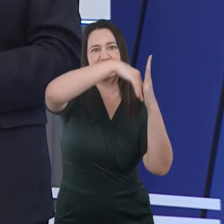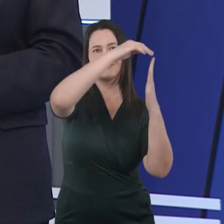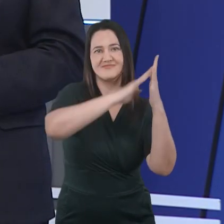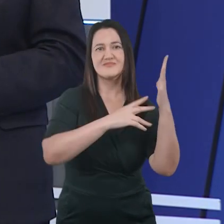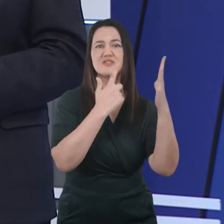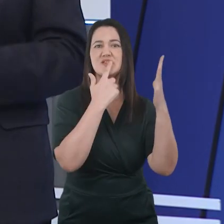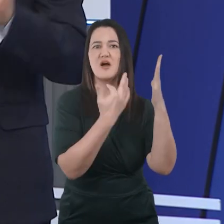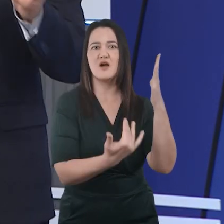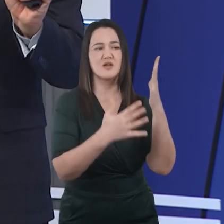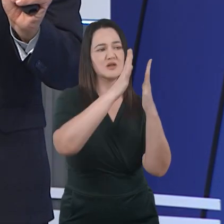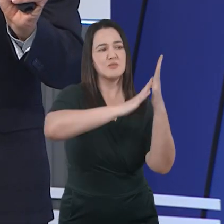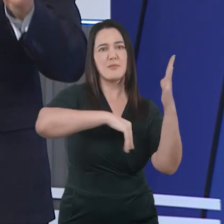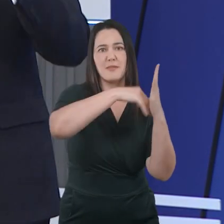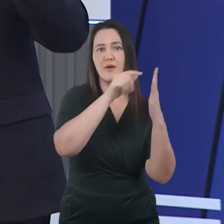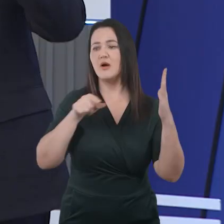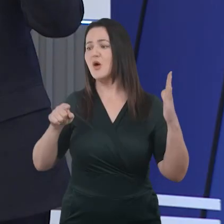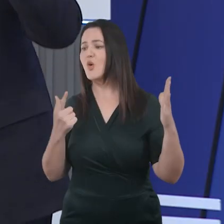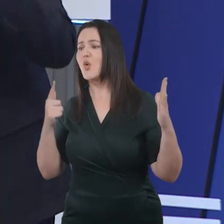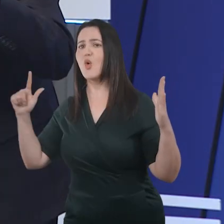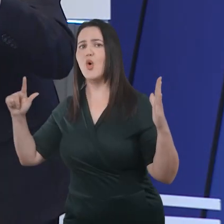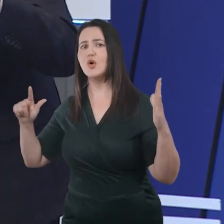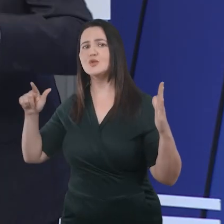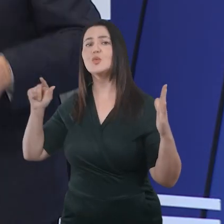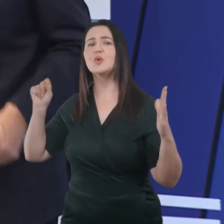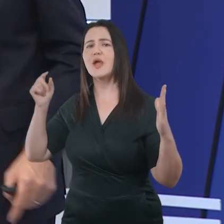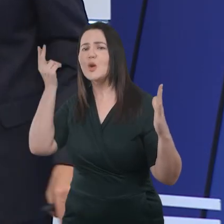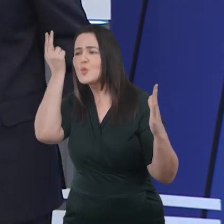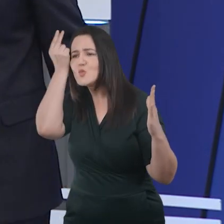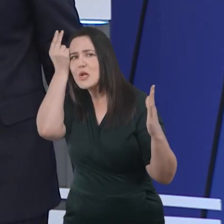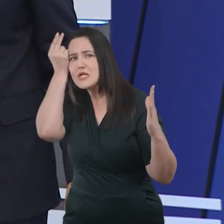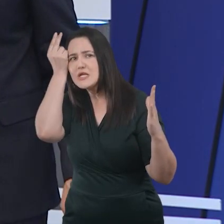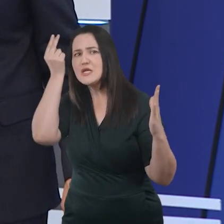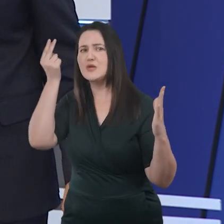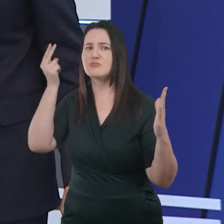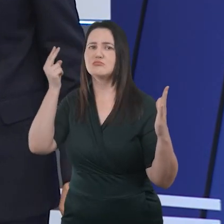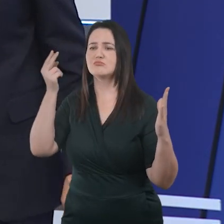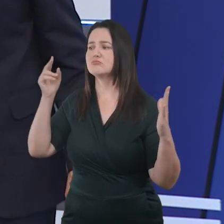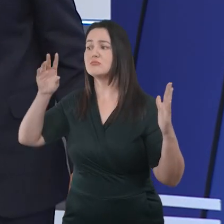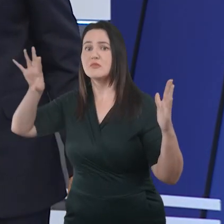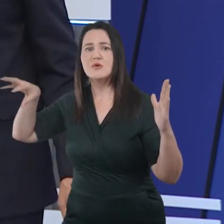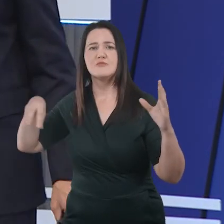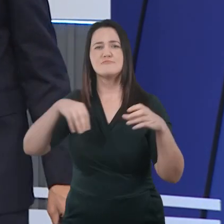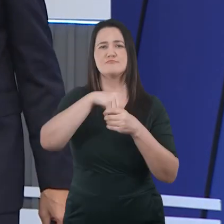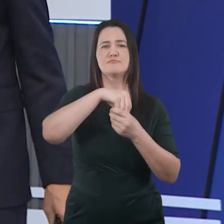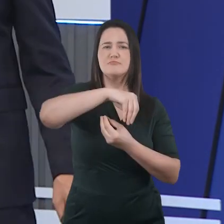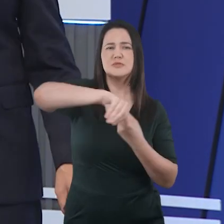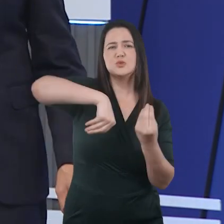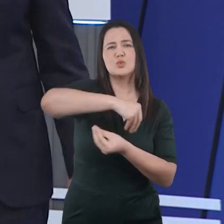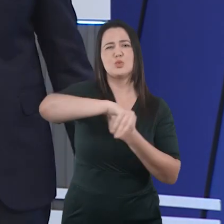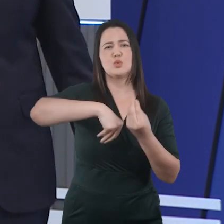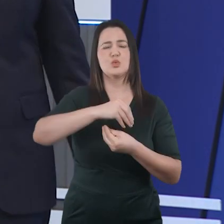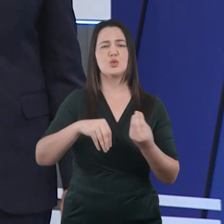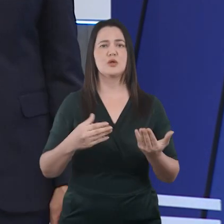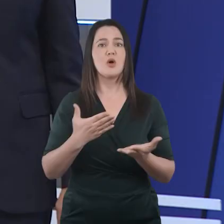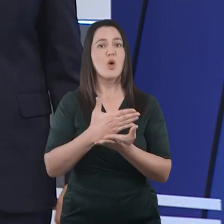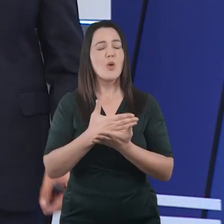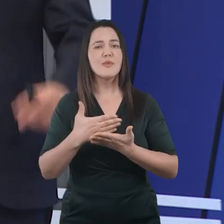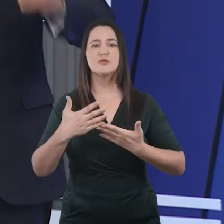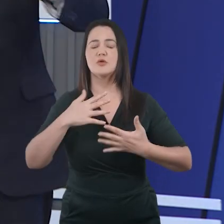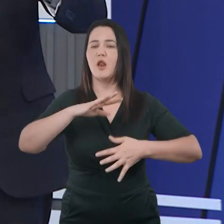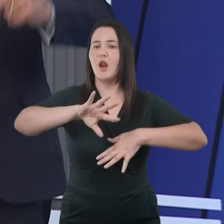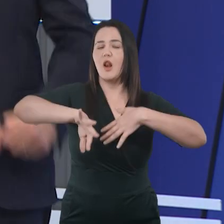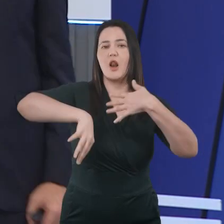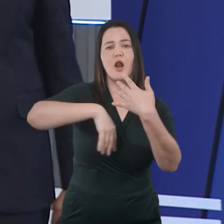da igreja práticas que não tinham nada a ver com a revelação. Foi nesse momento que o paganismo entrou e a